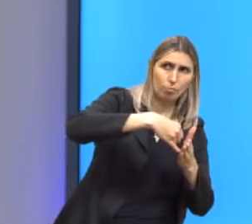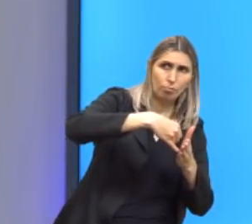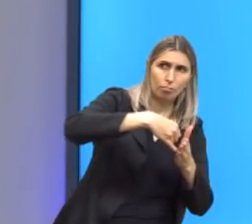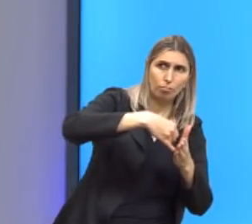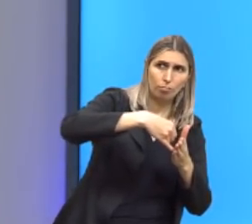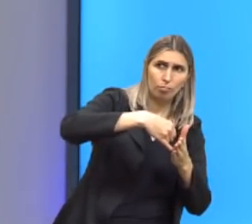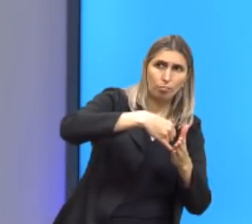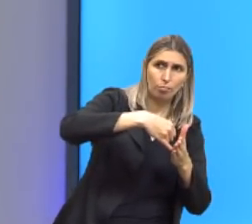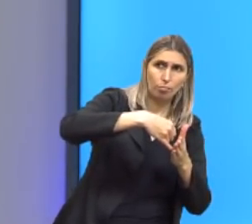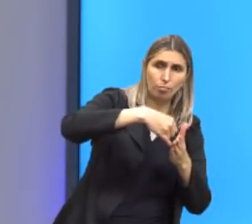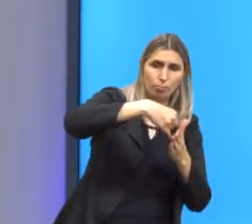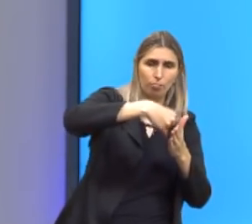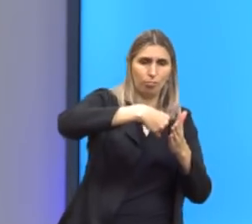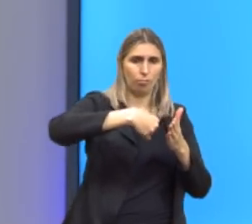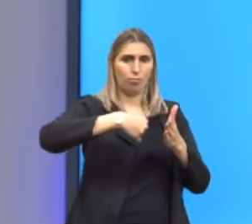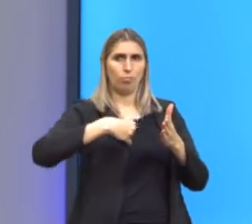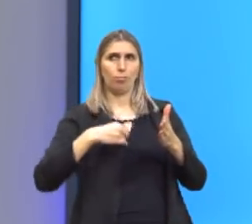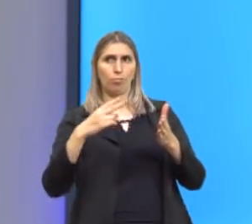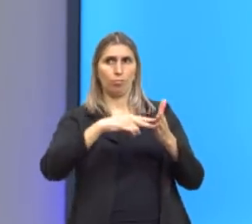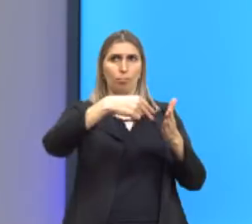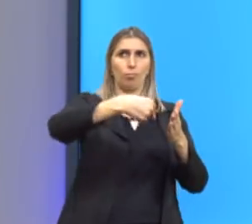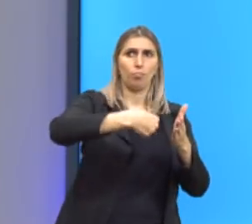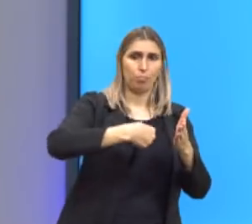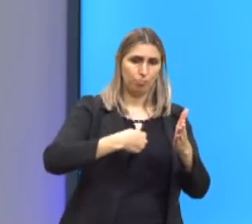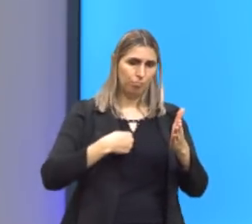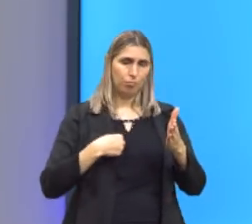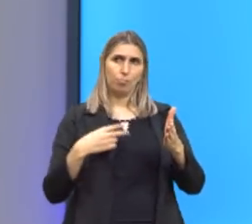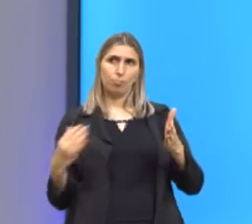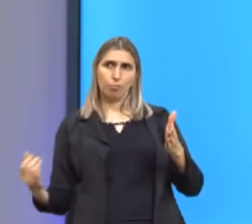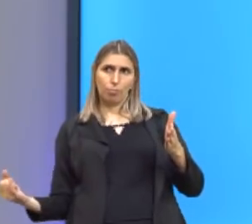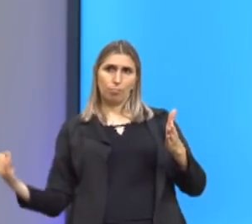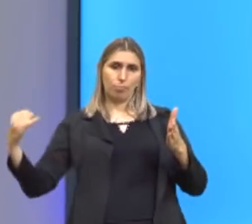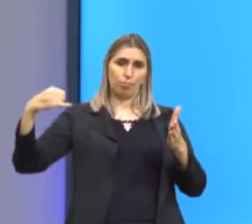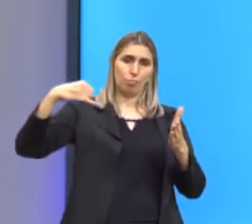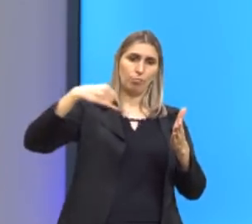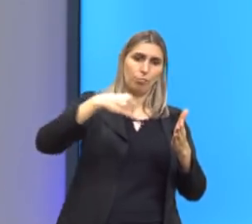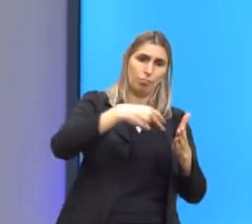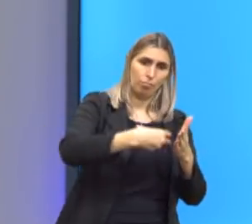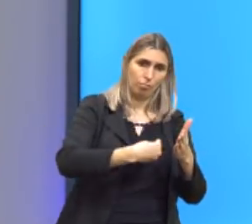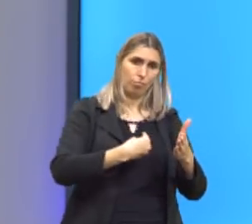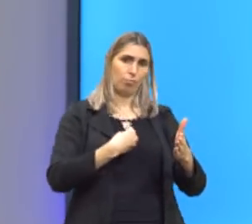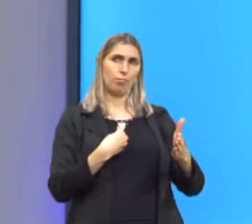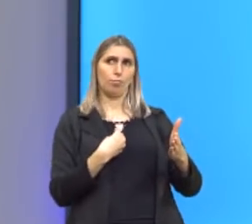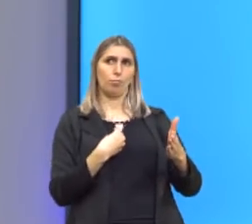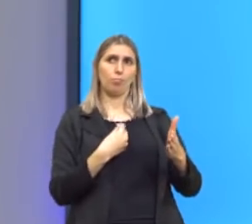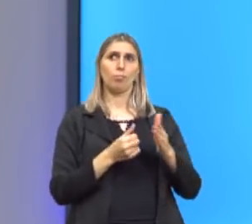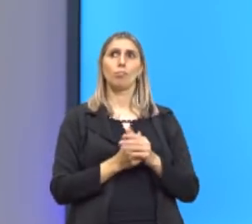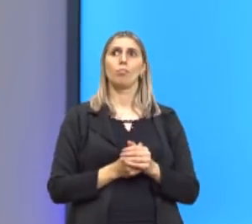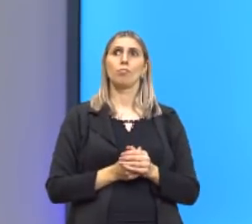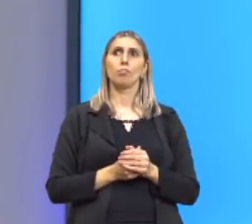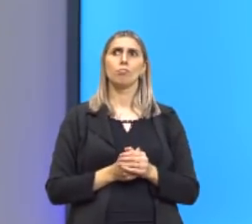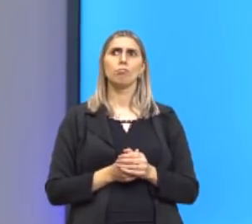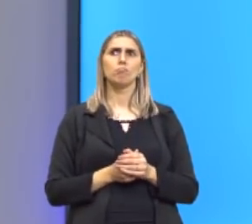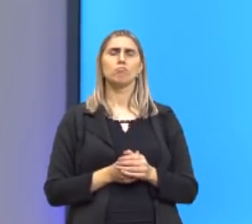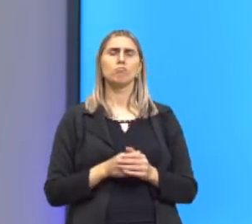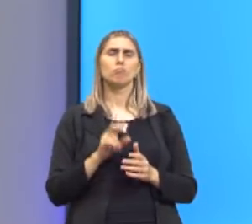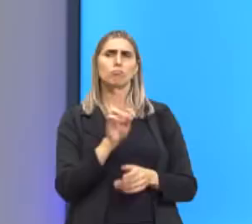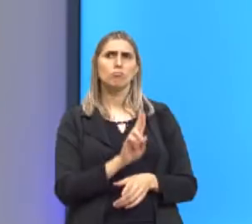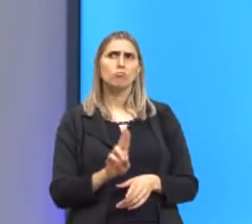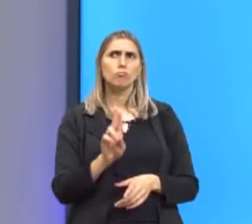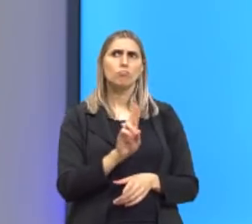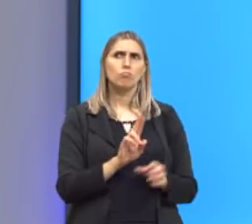espelho e refletiu. Então, estava chegando no espelho e refletiu. Se nós pegarmos